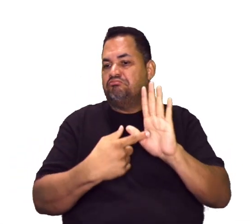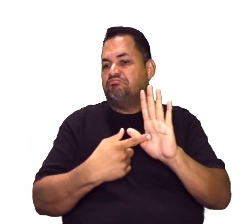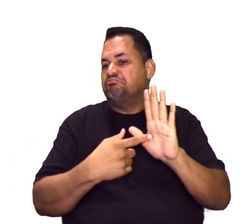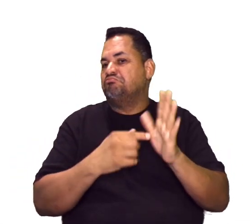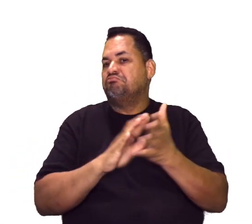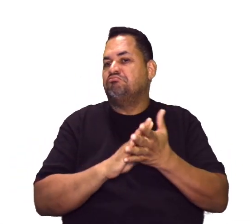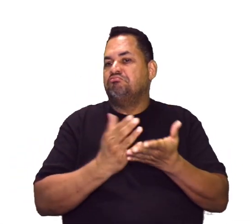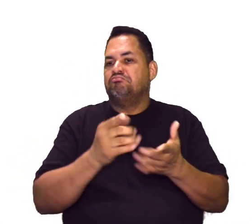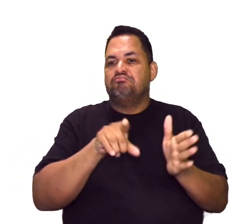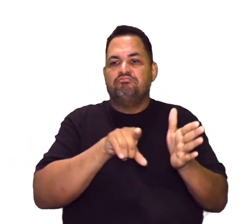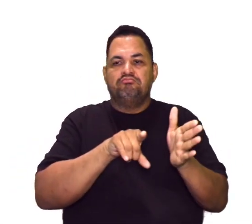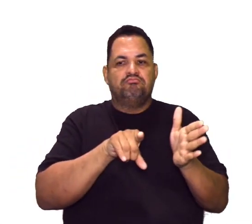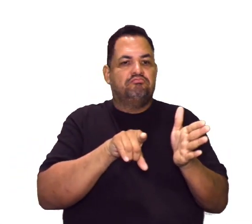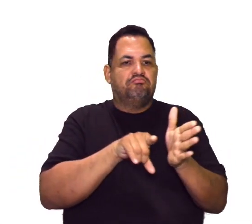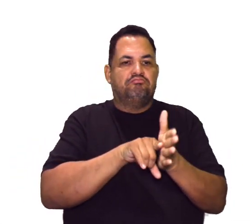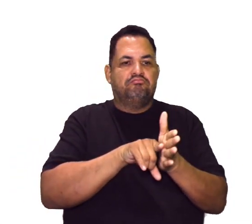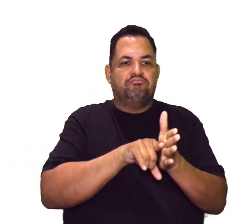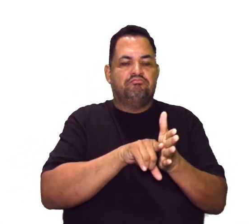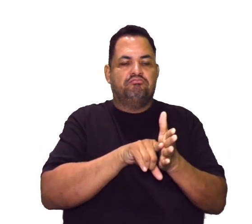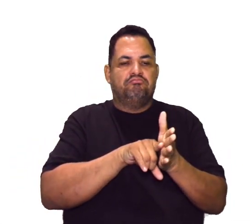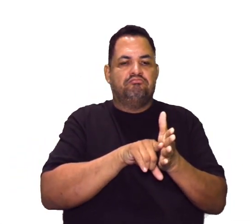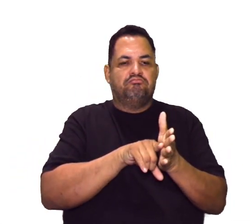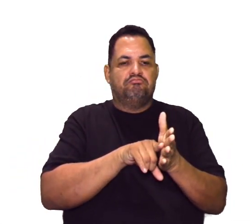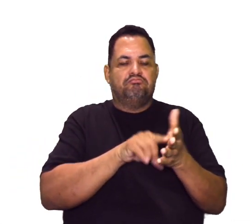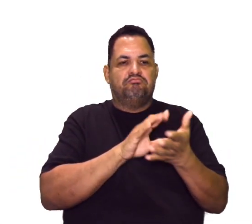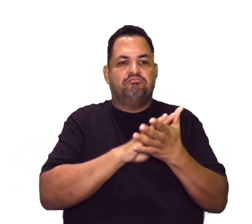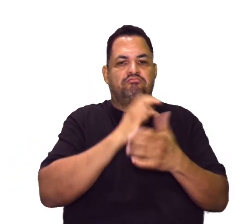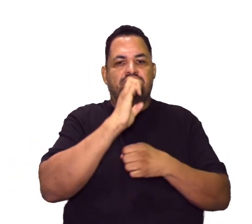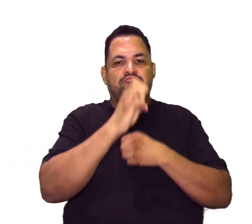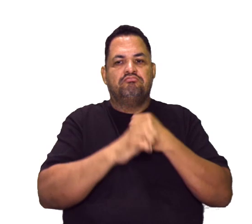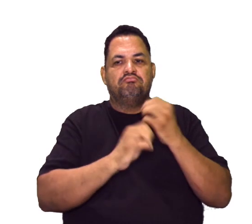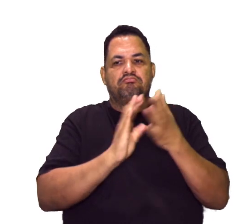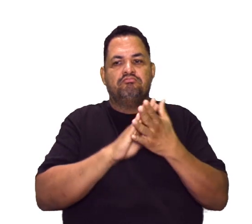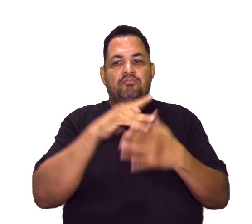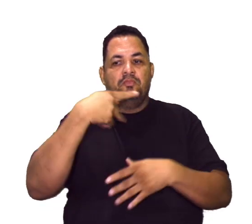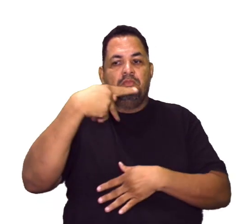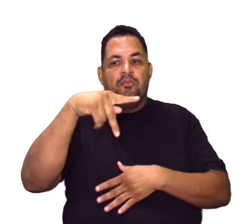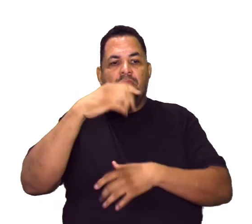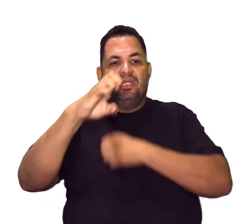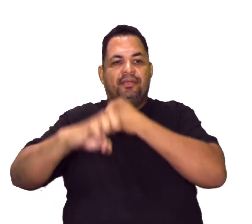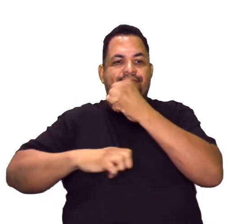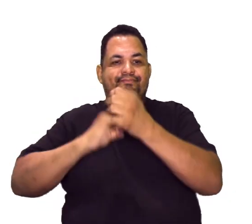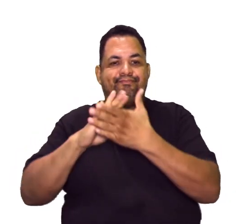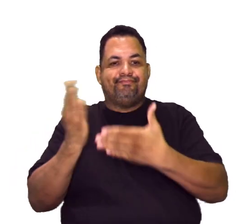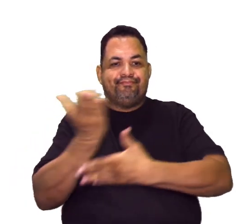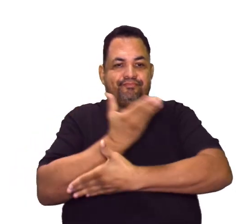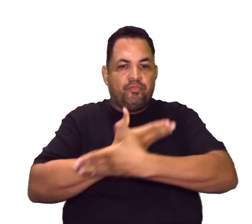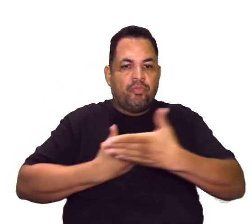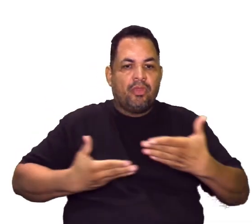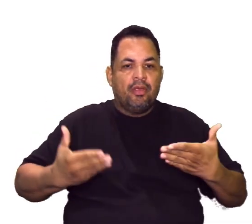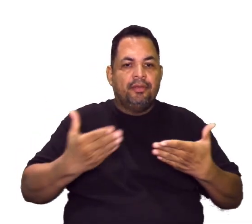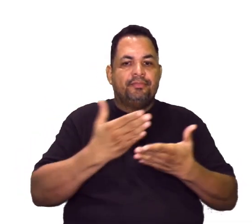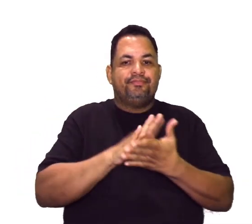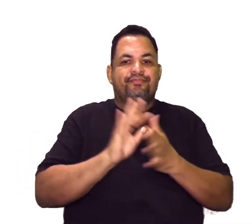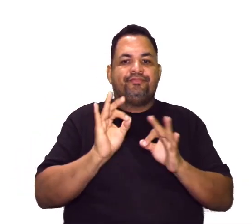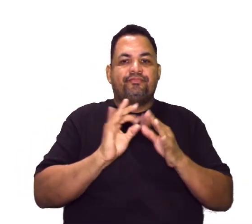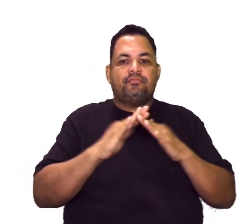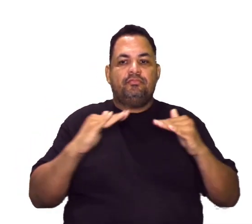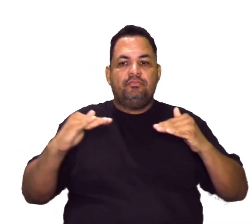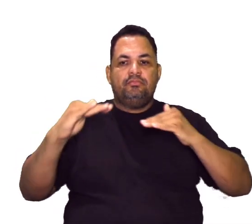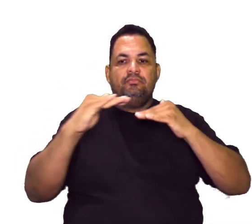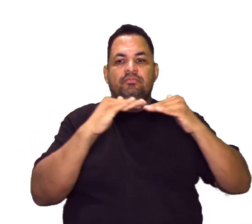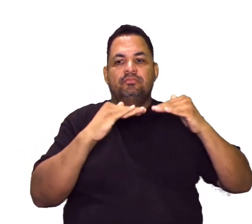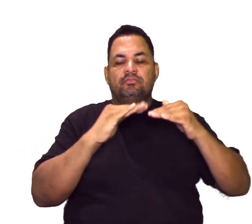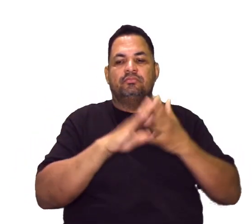diferença de eletronegatividade. E nesse caso, os pares de elétrons compartilhados ficam